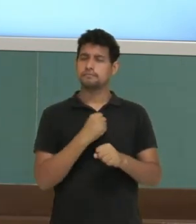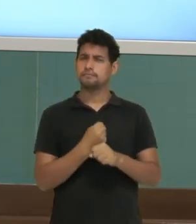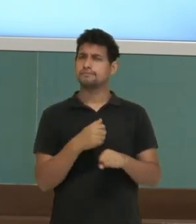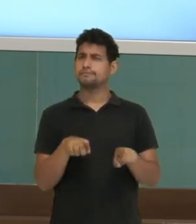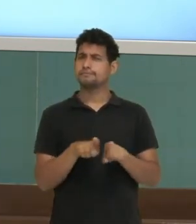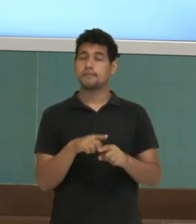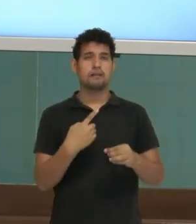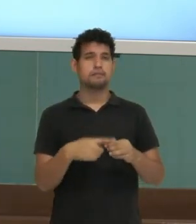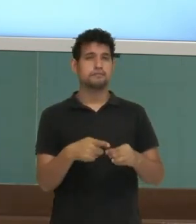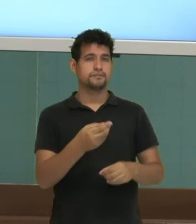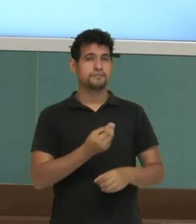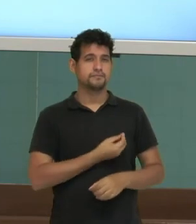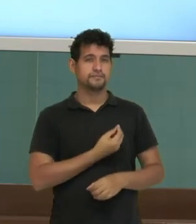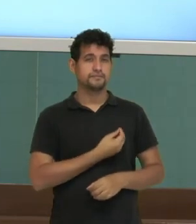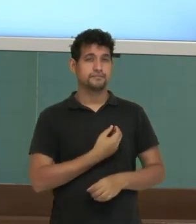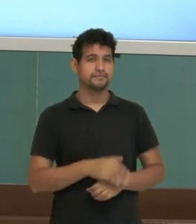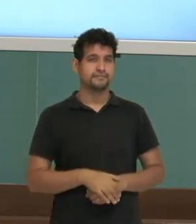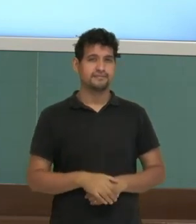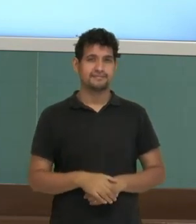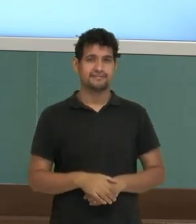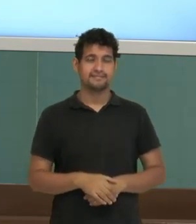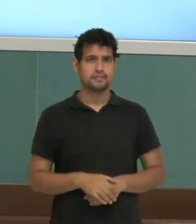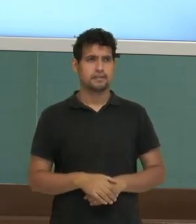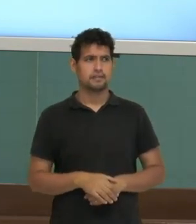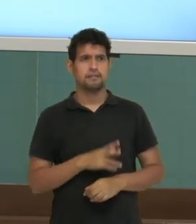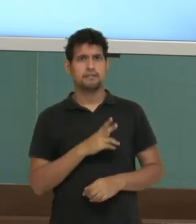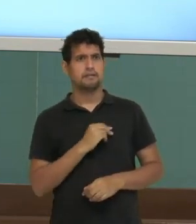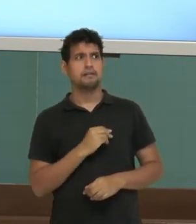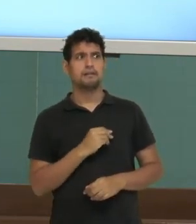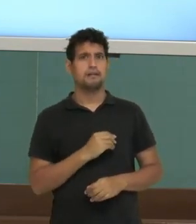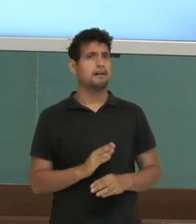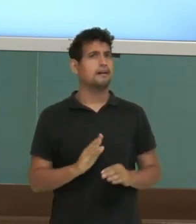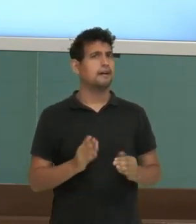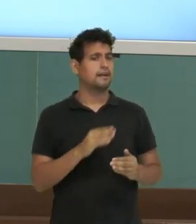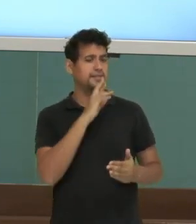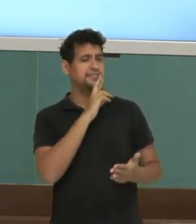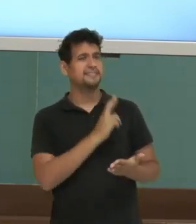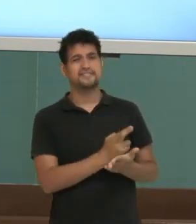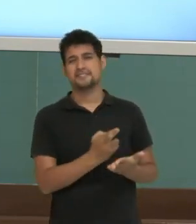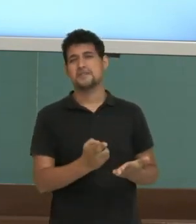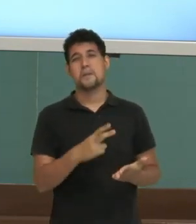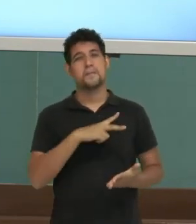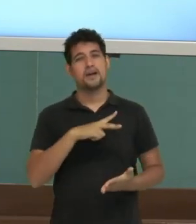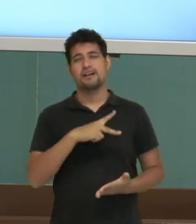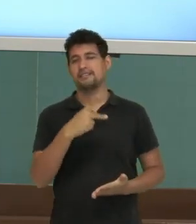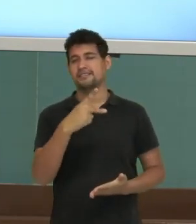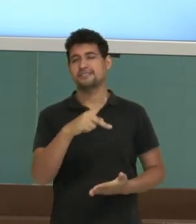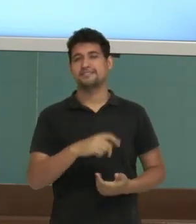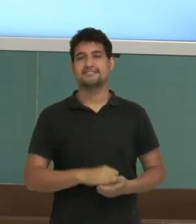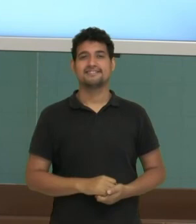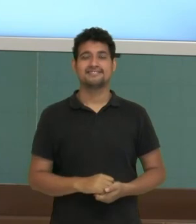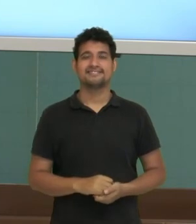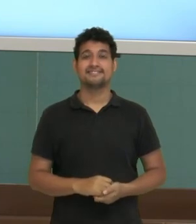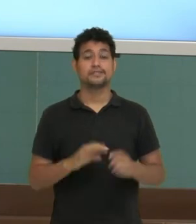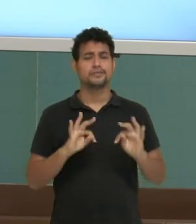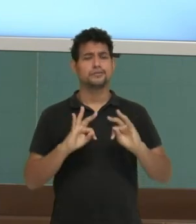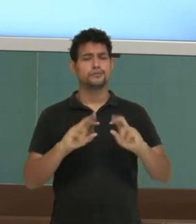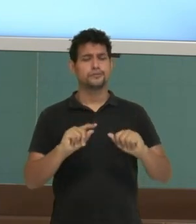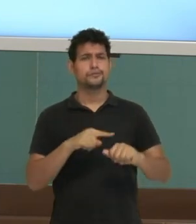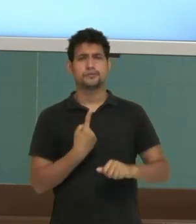na cidade em que você mora? Opa! Agora essa resposta é pessoal. Todos